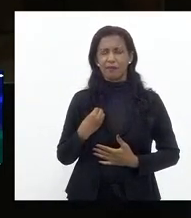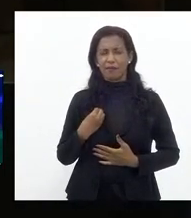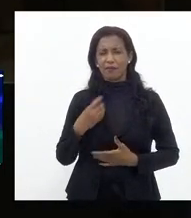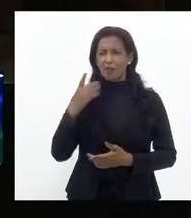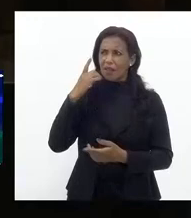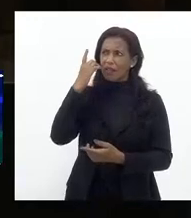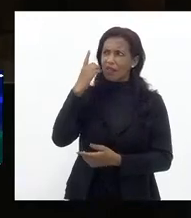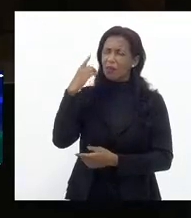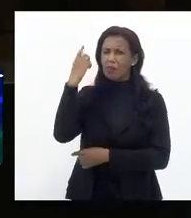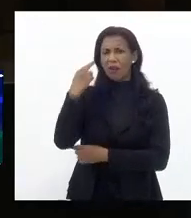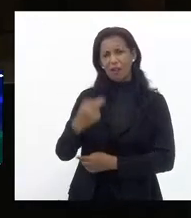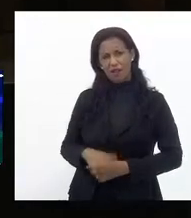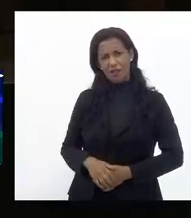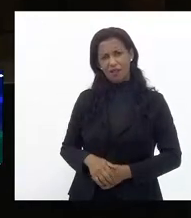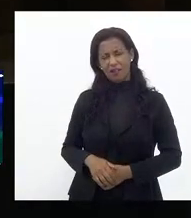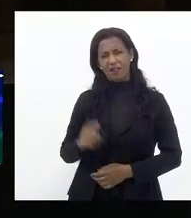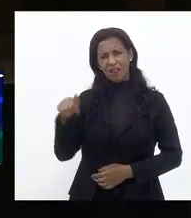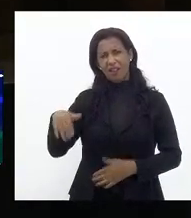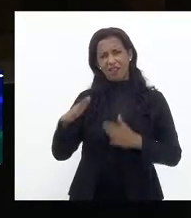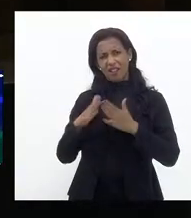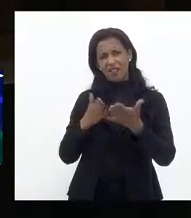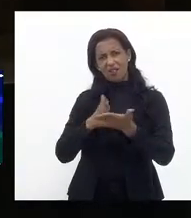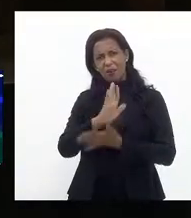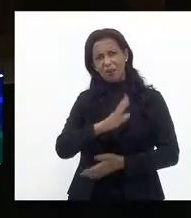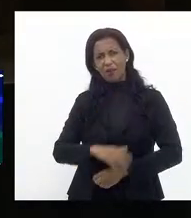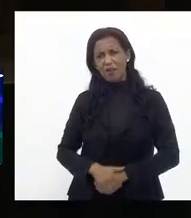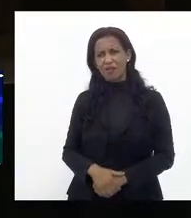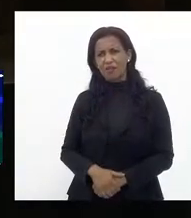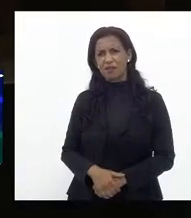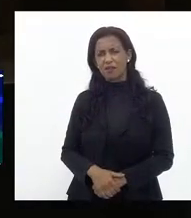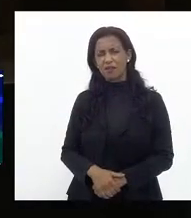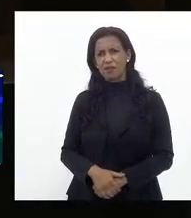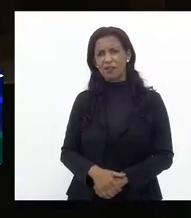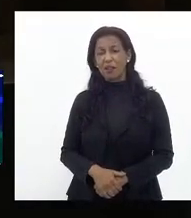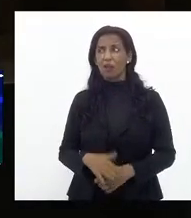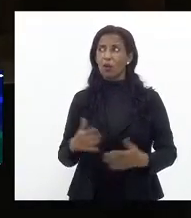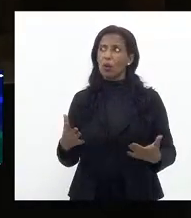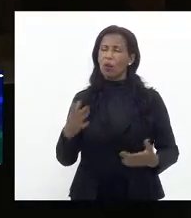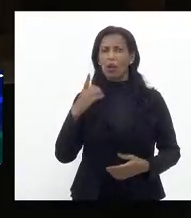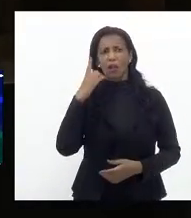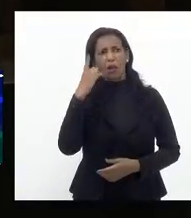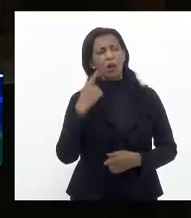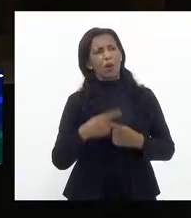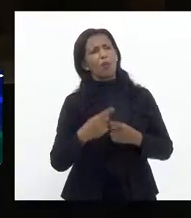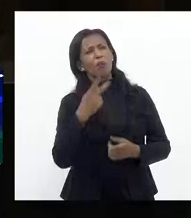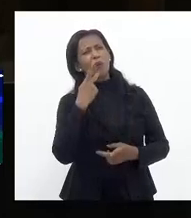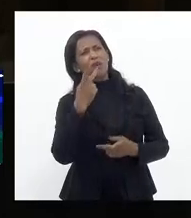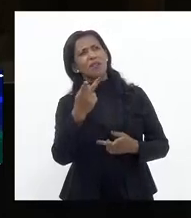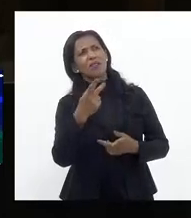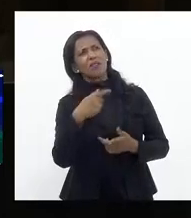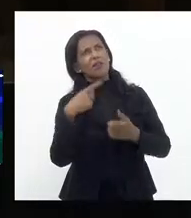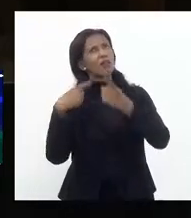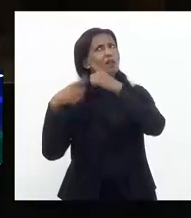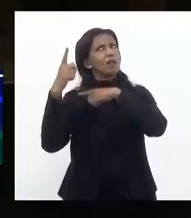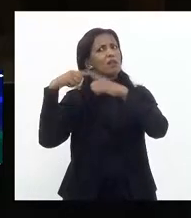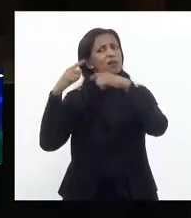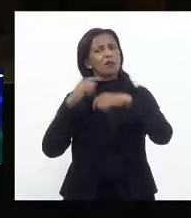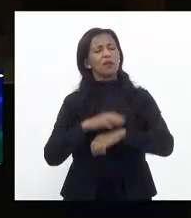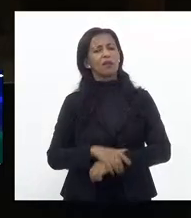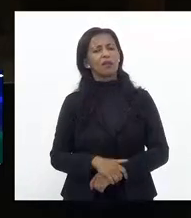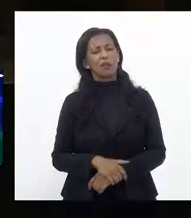Deputada Renata, será que essa casa também vai aprovar? Mas, deputada, por que a senhora está fazendo essa